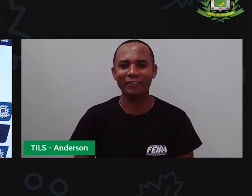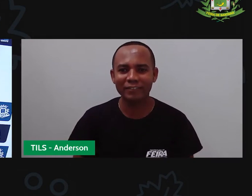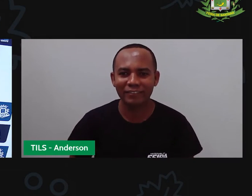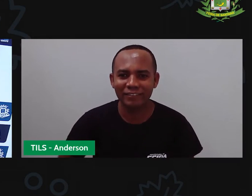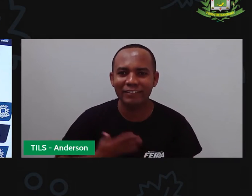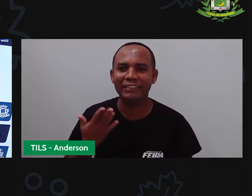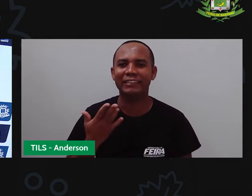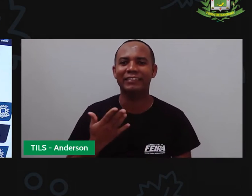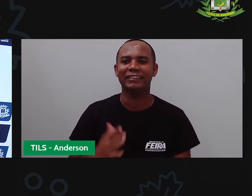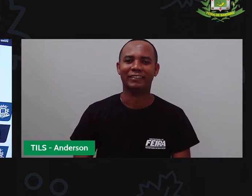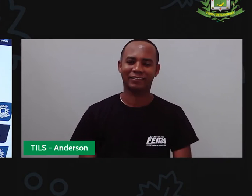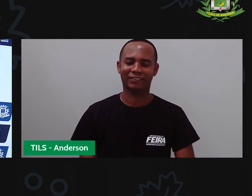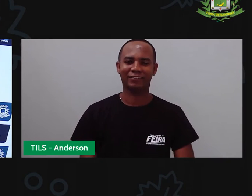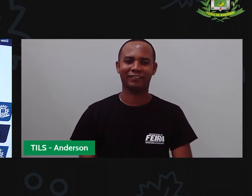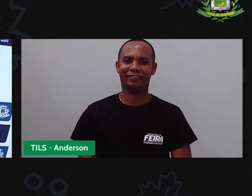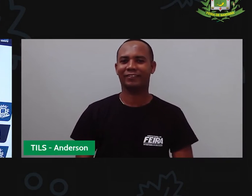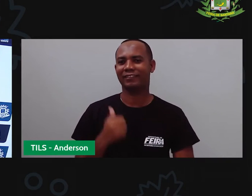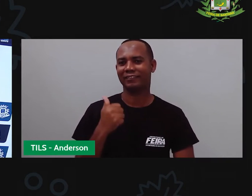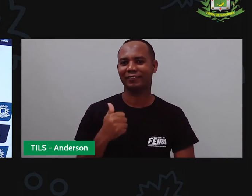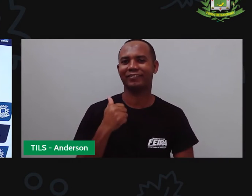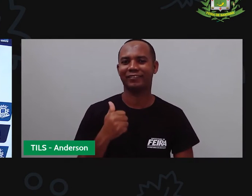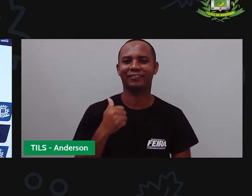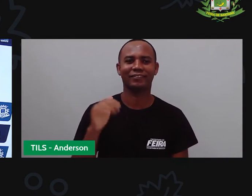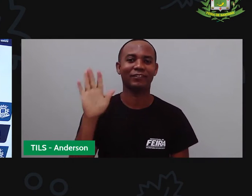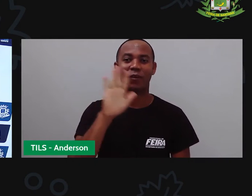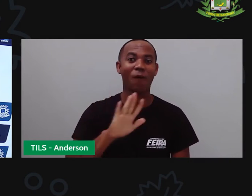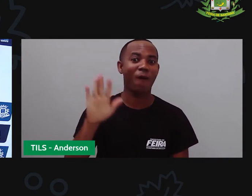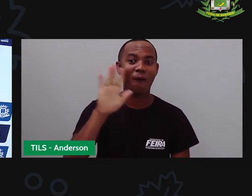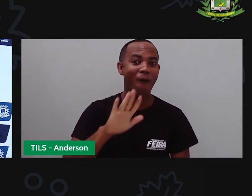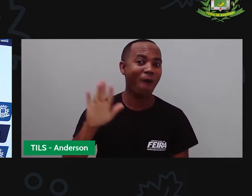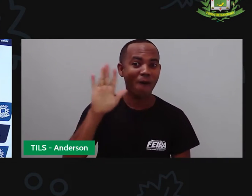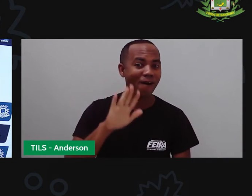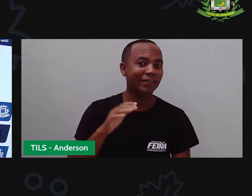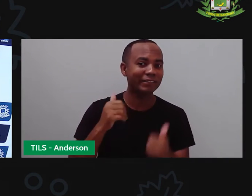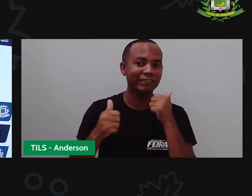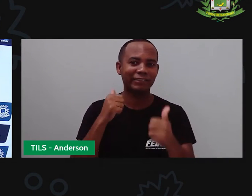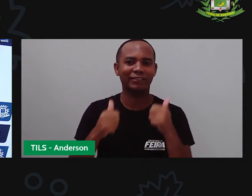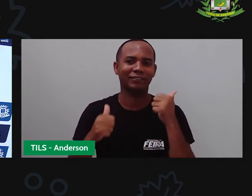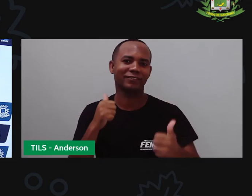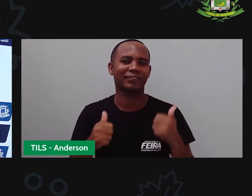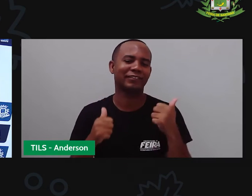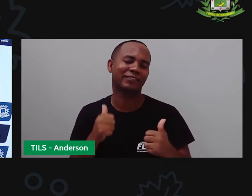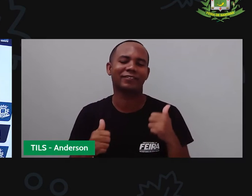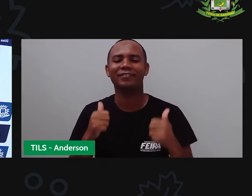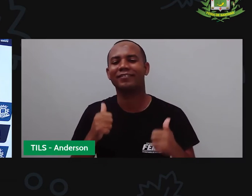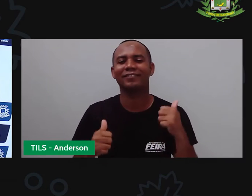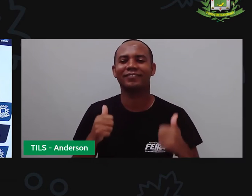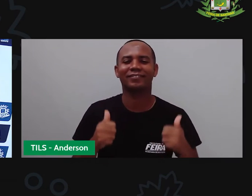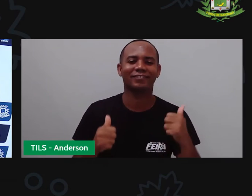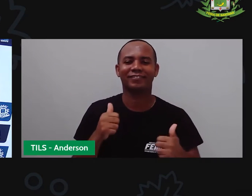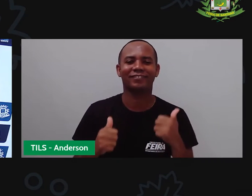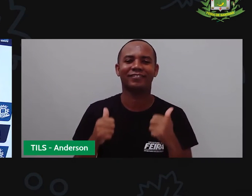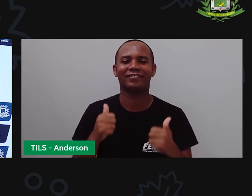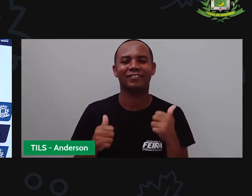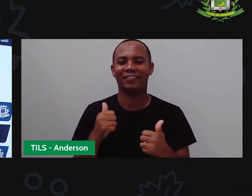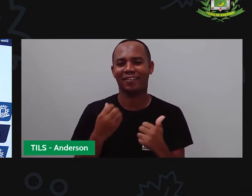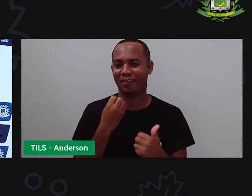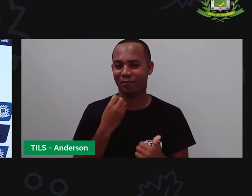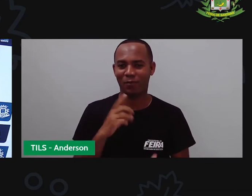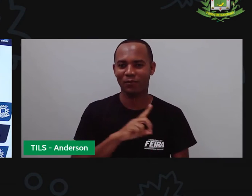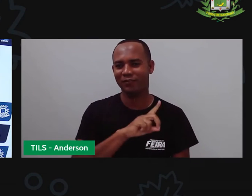viram o sol meus amores eu acho a gente que ele ganhou na mega-sena aí de novo